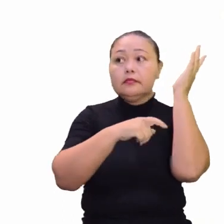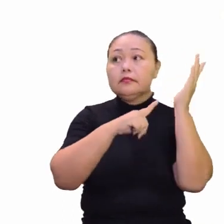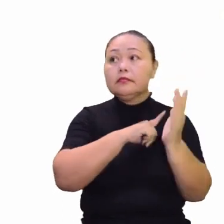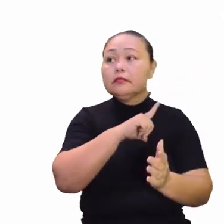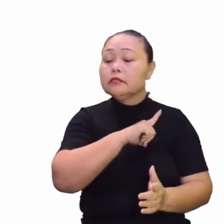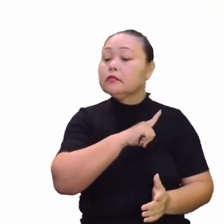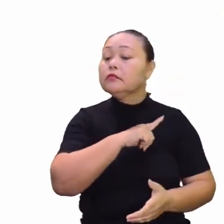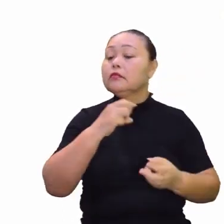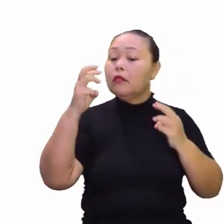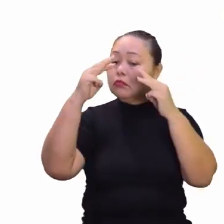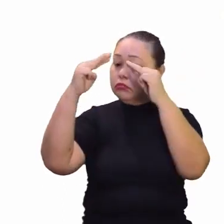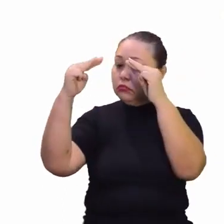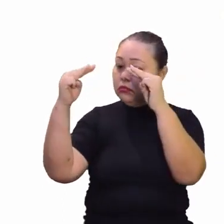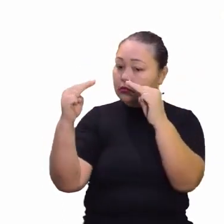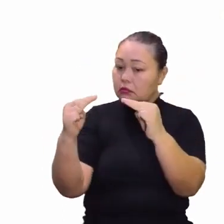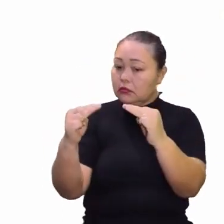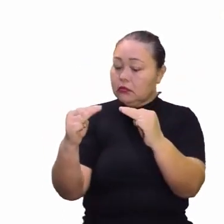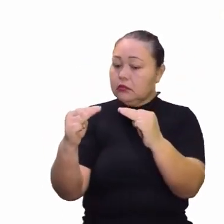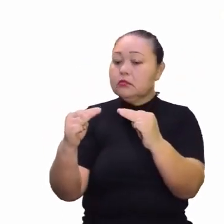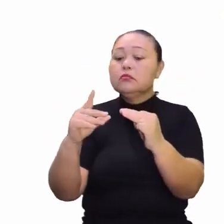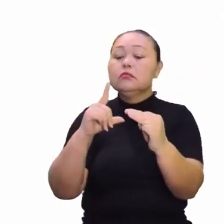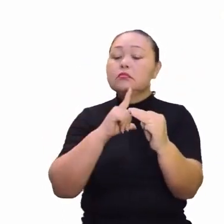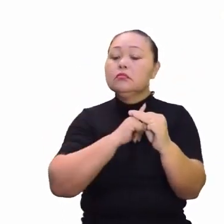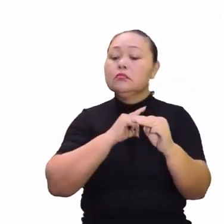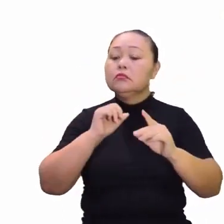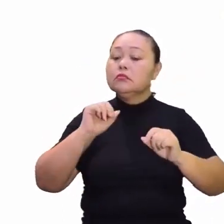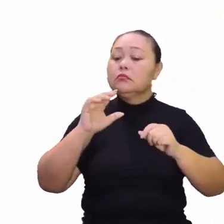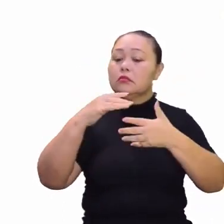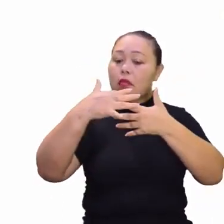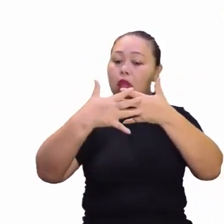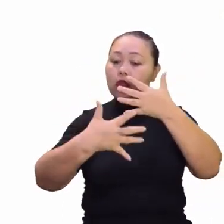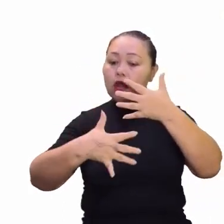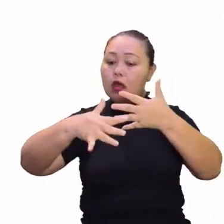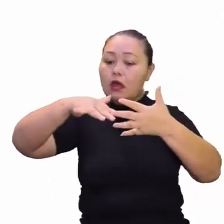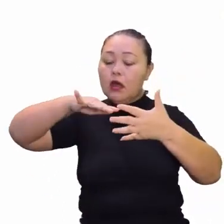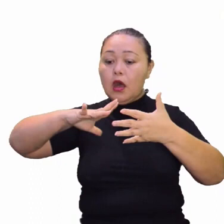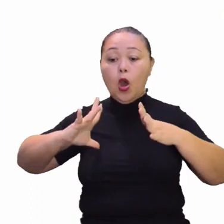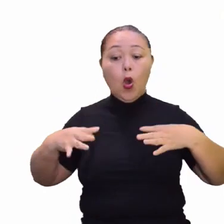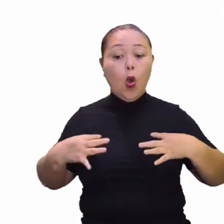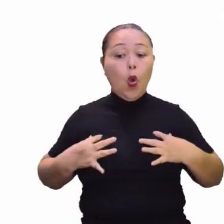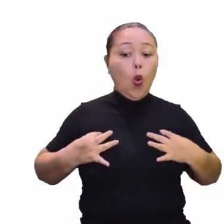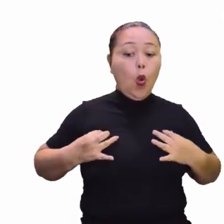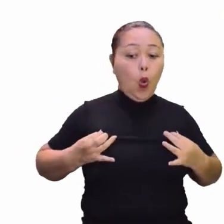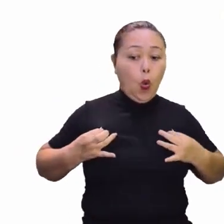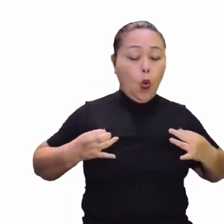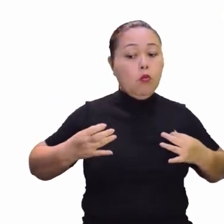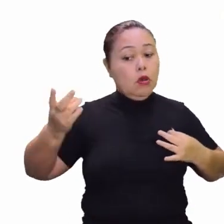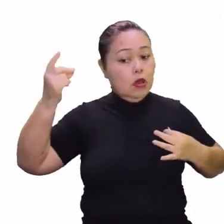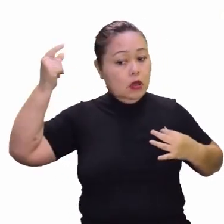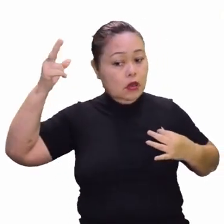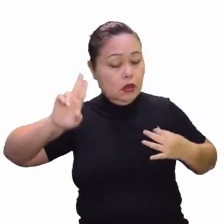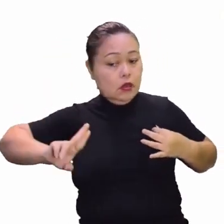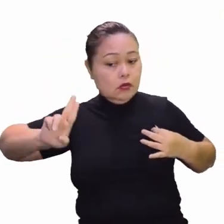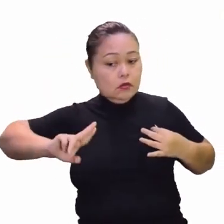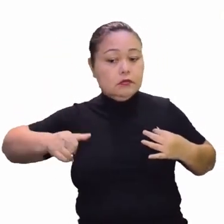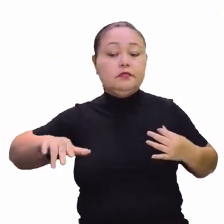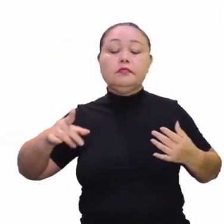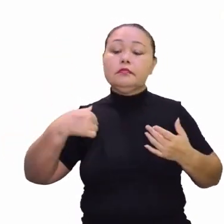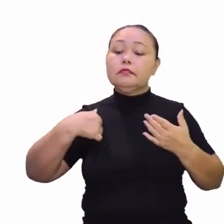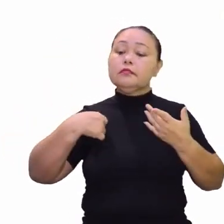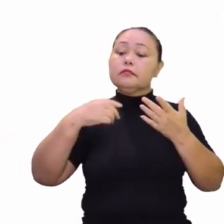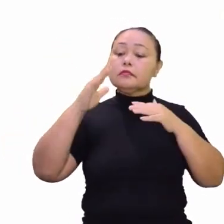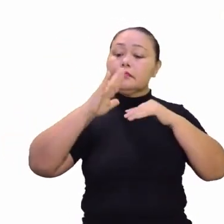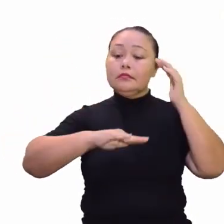um museu com pelas de borracha, roupas da época que eram usadas pelos